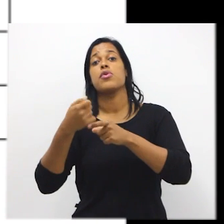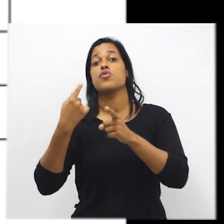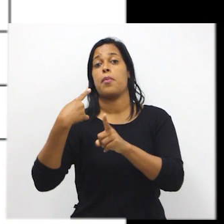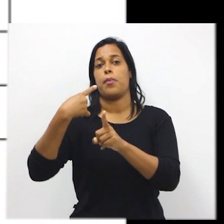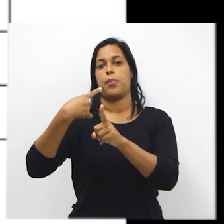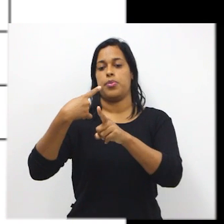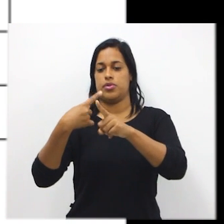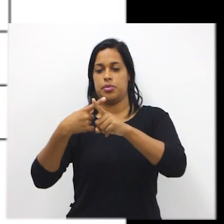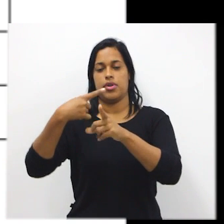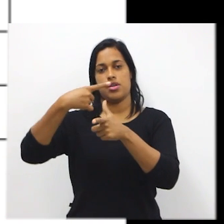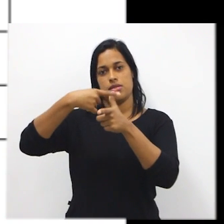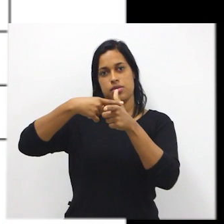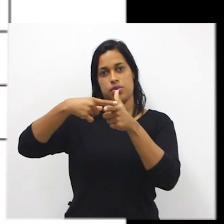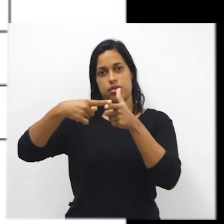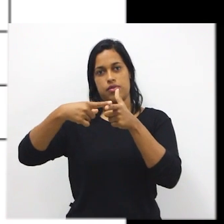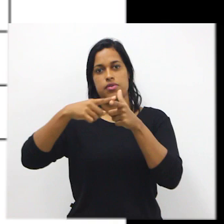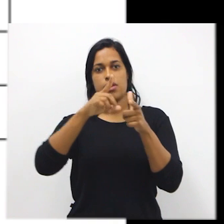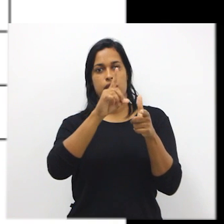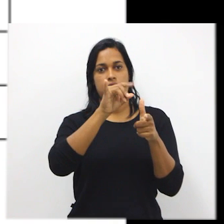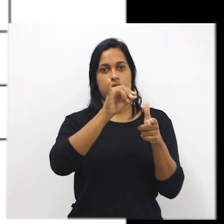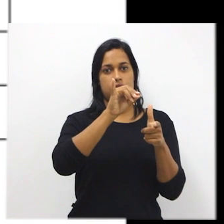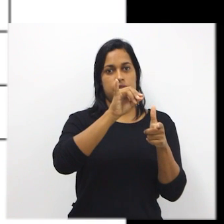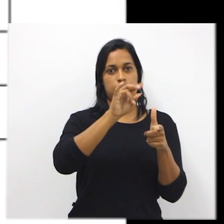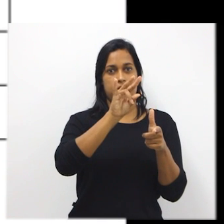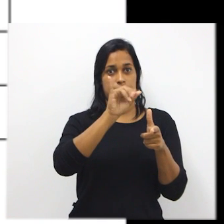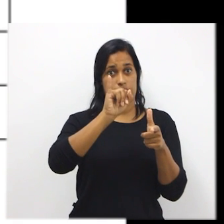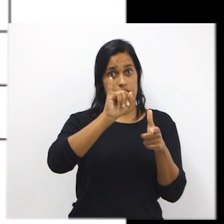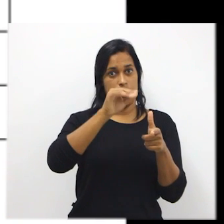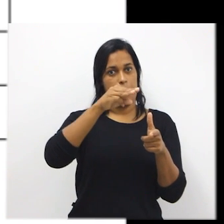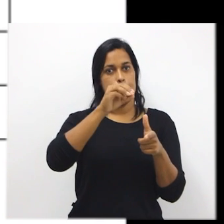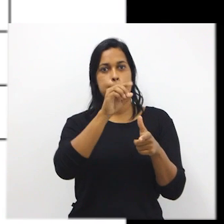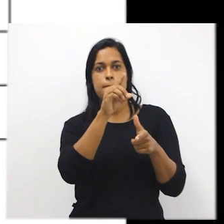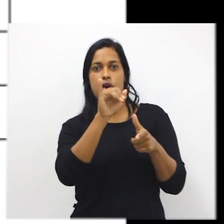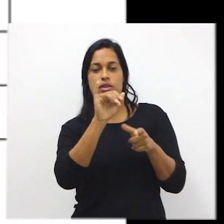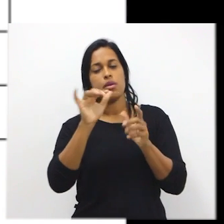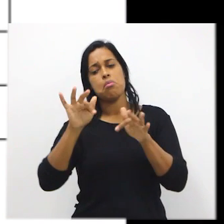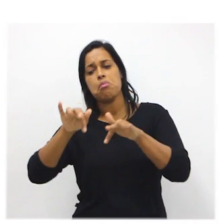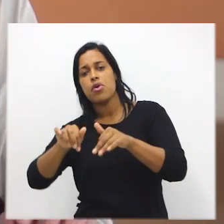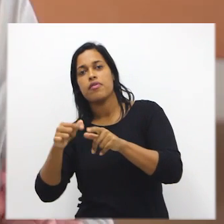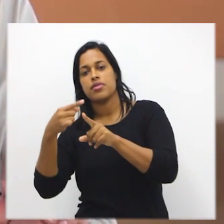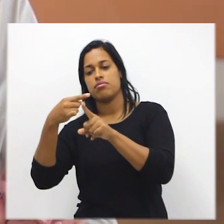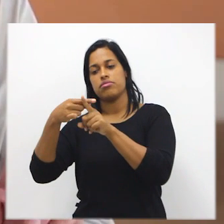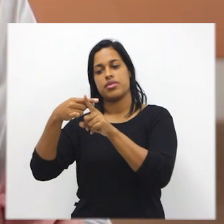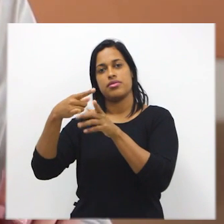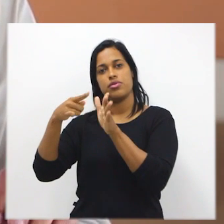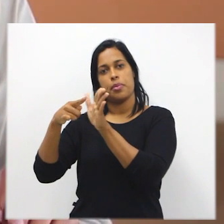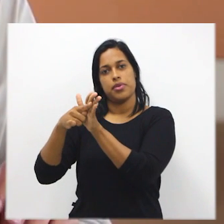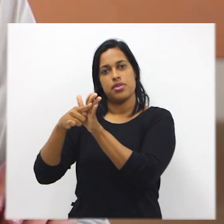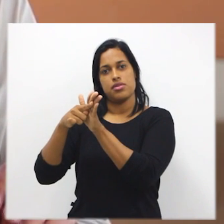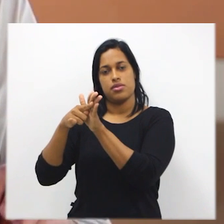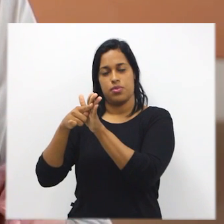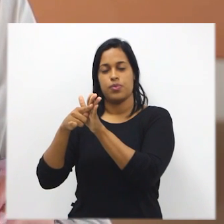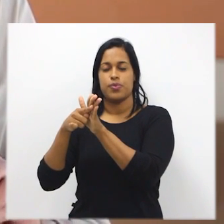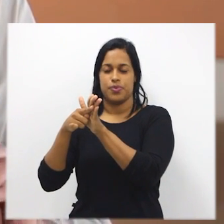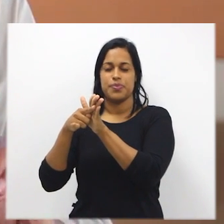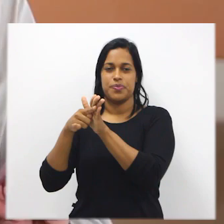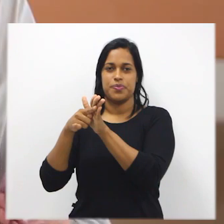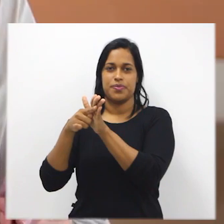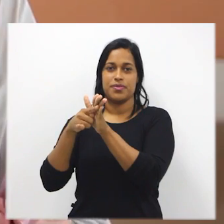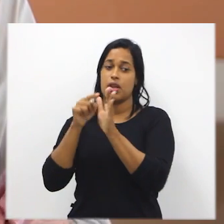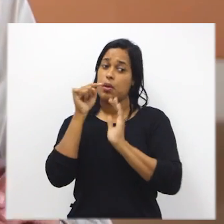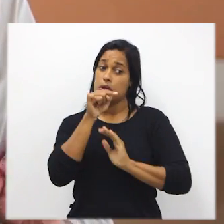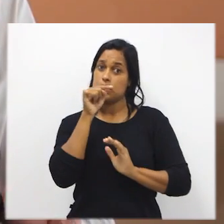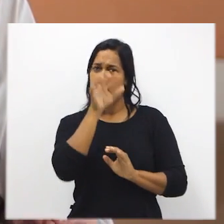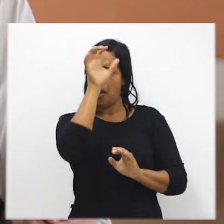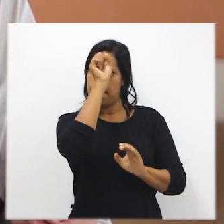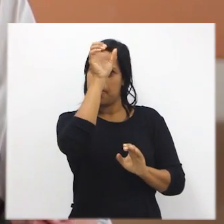multiplicação, divisão, div, mod. E, por fim, a adição e a subtração. Com isso, nós